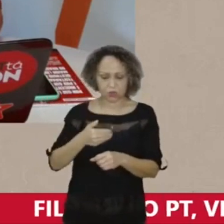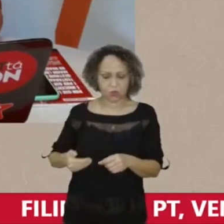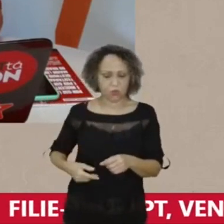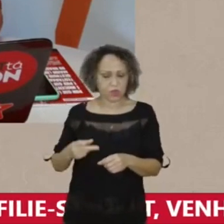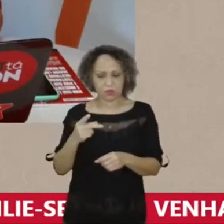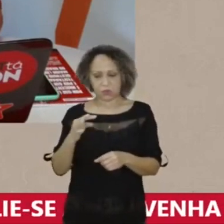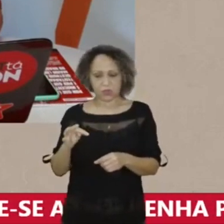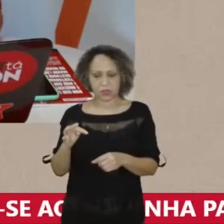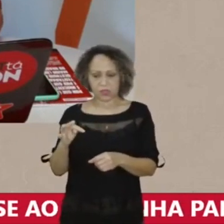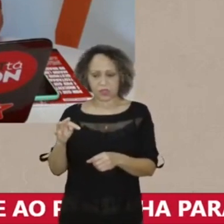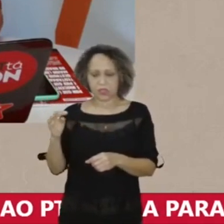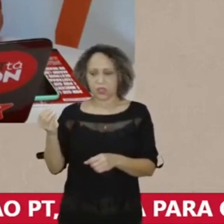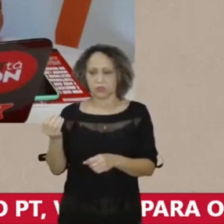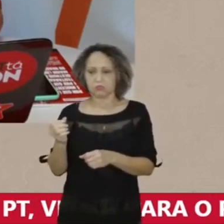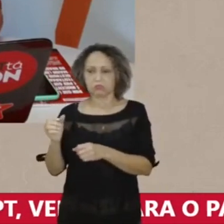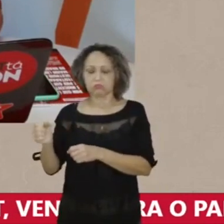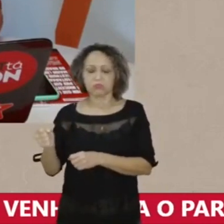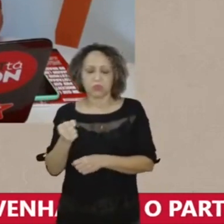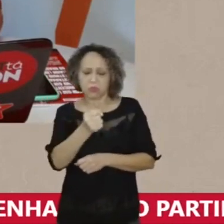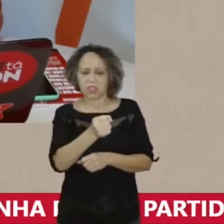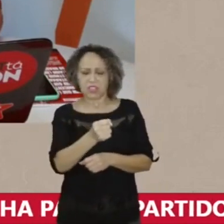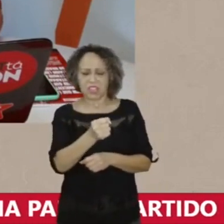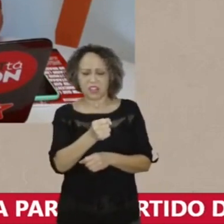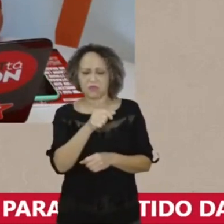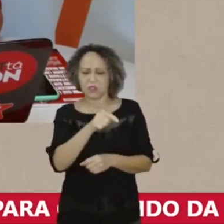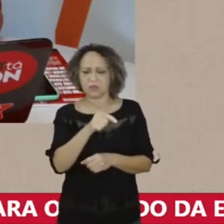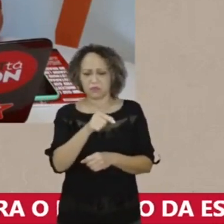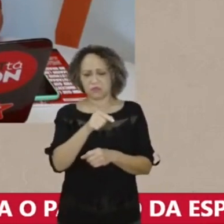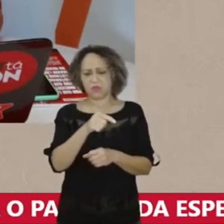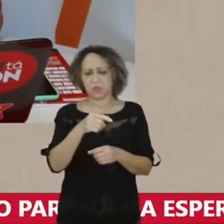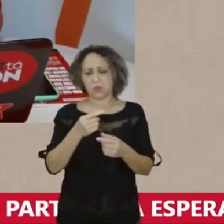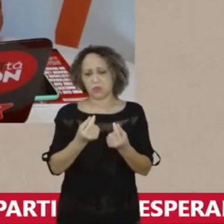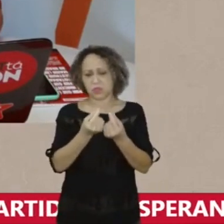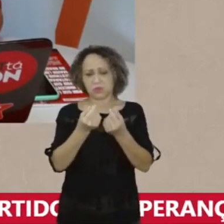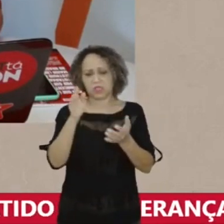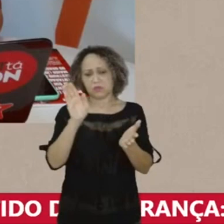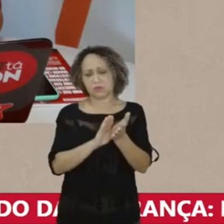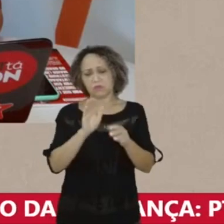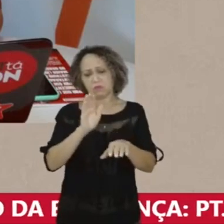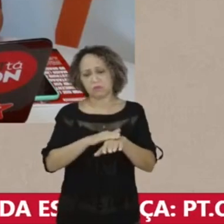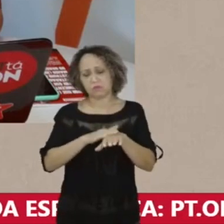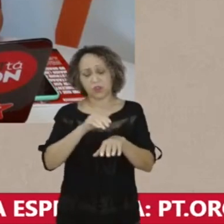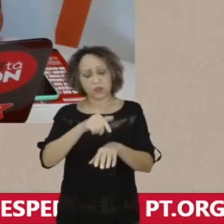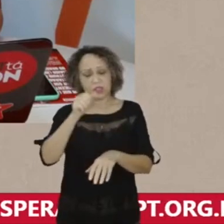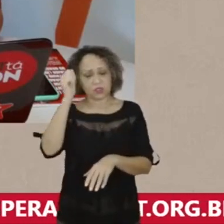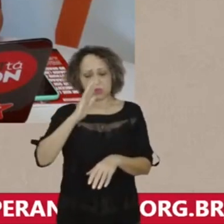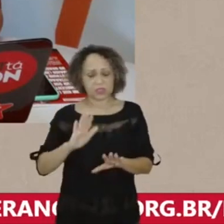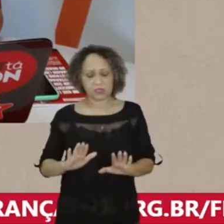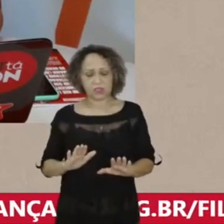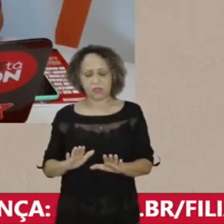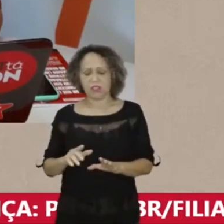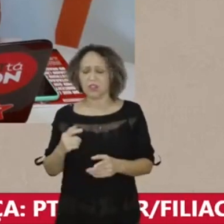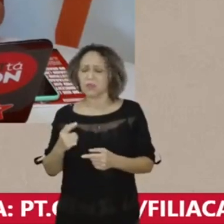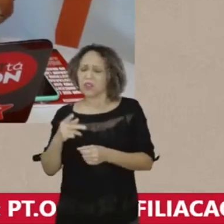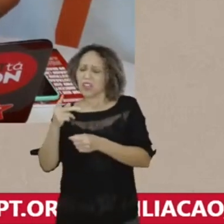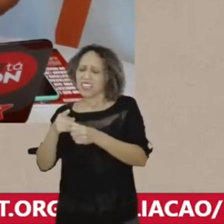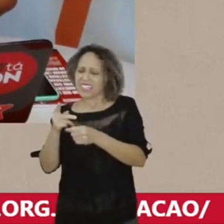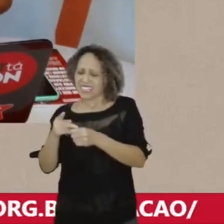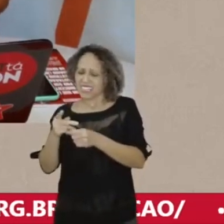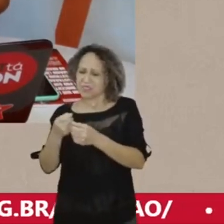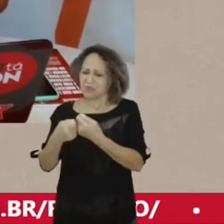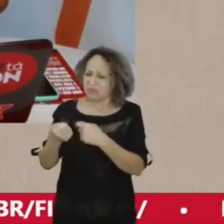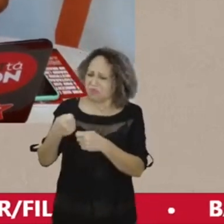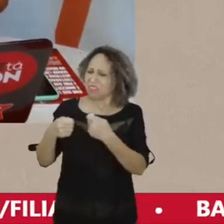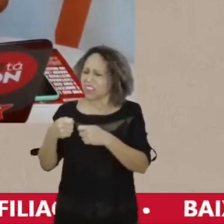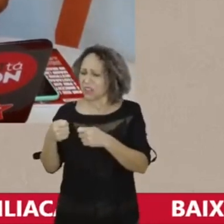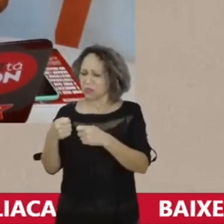preços internos, mas, por outro lado, quando lá fora caía muito o preço, porque, repito, esse é um mercado muito especulativo, né, também não